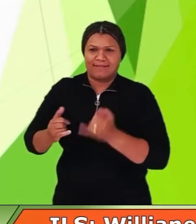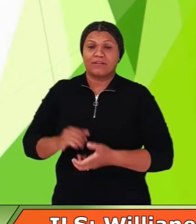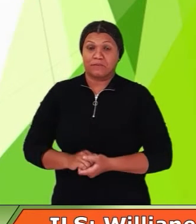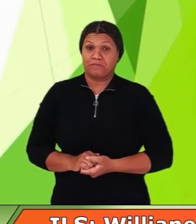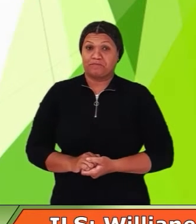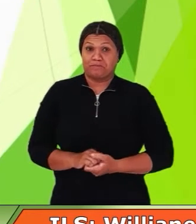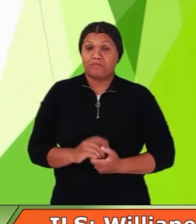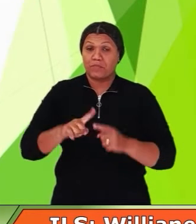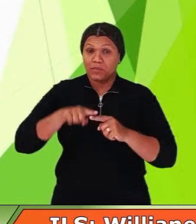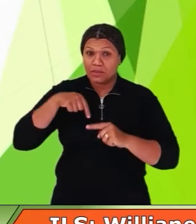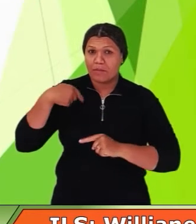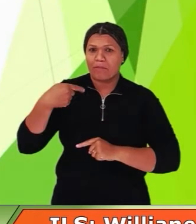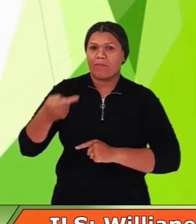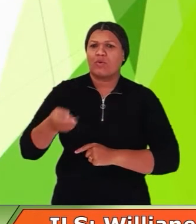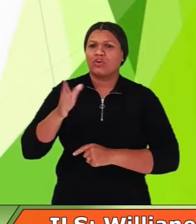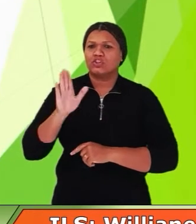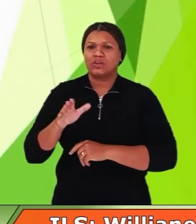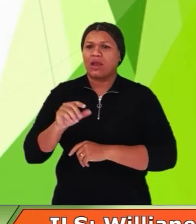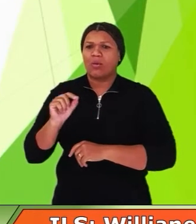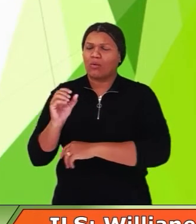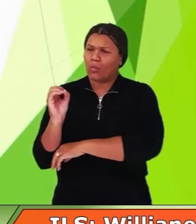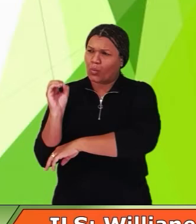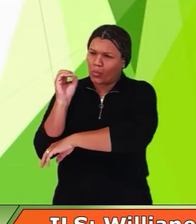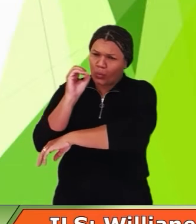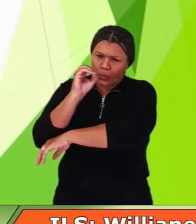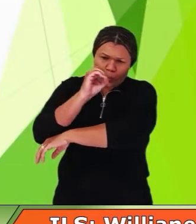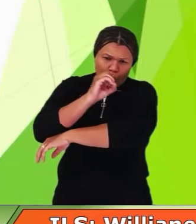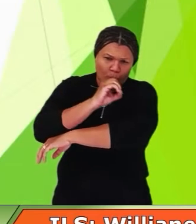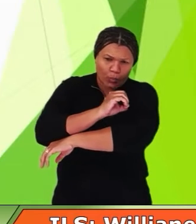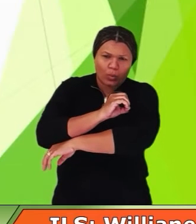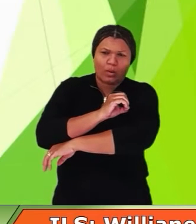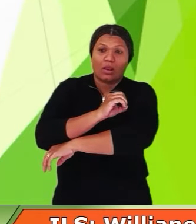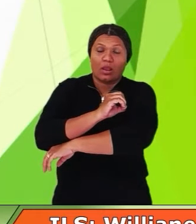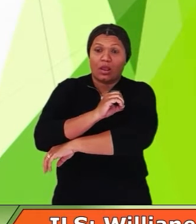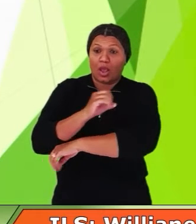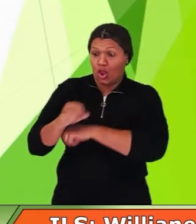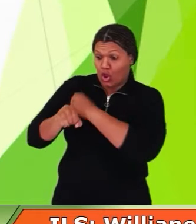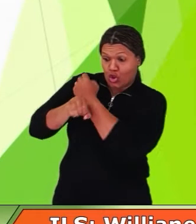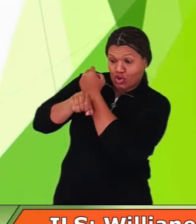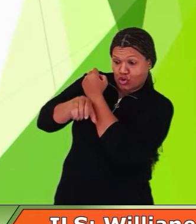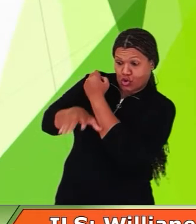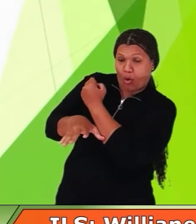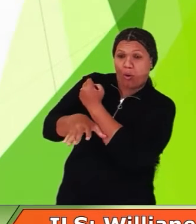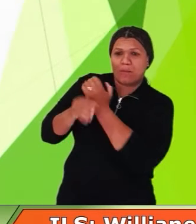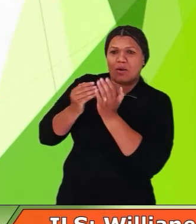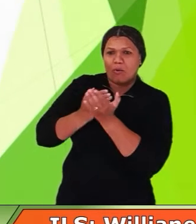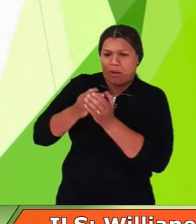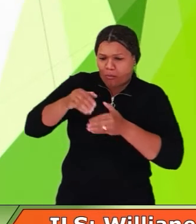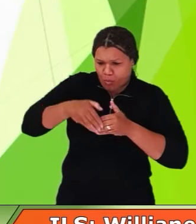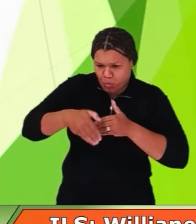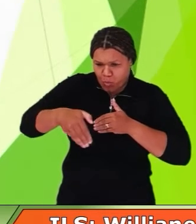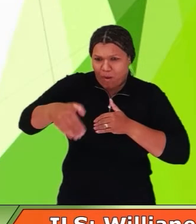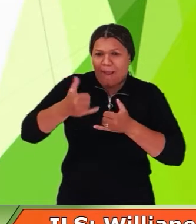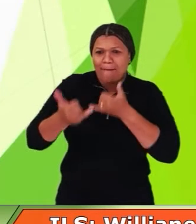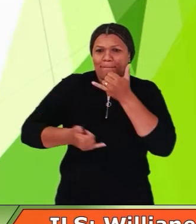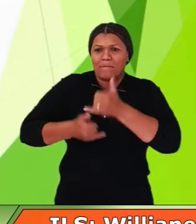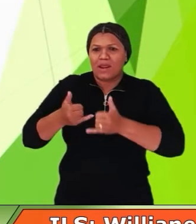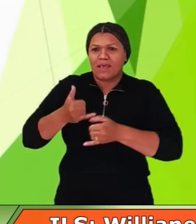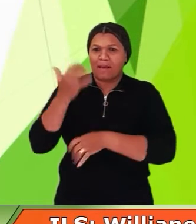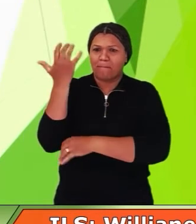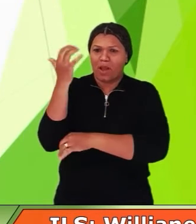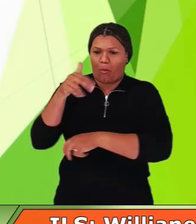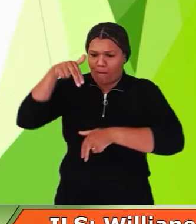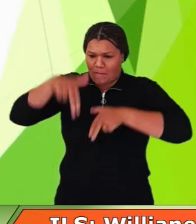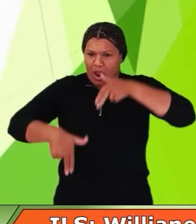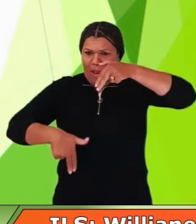depois é tardinha e a minha sombra tão comprida brinca de pernas de